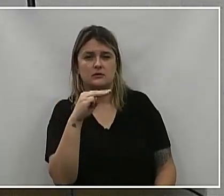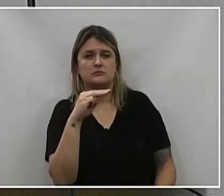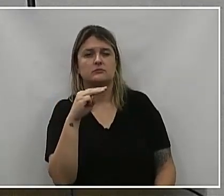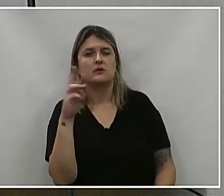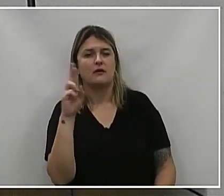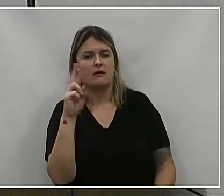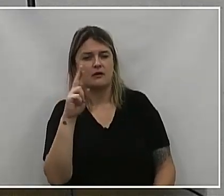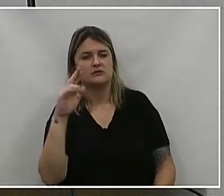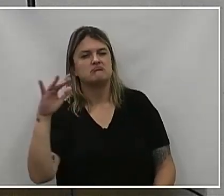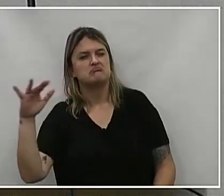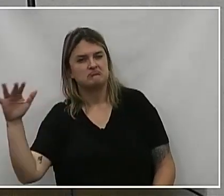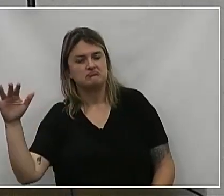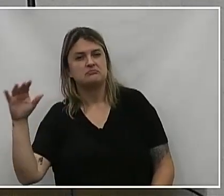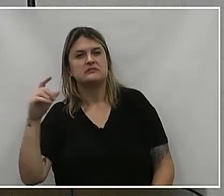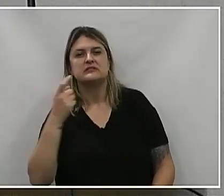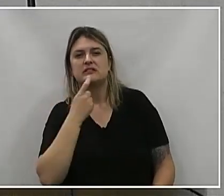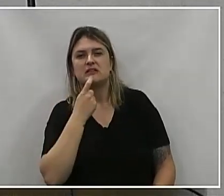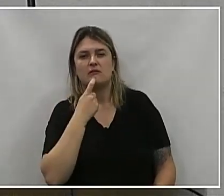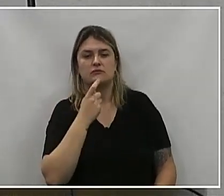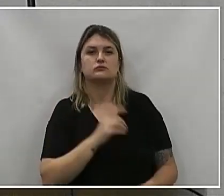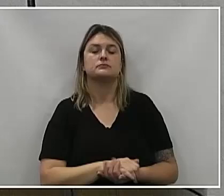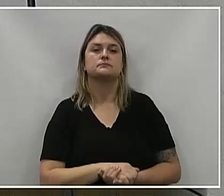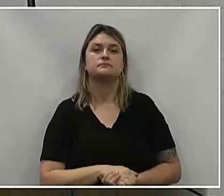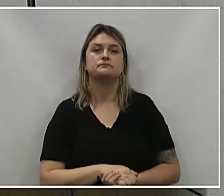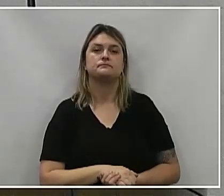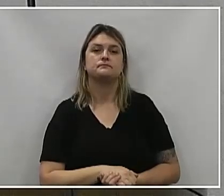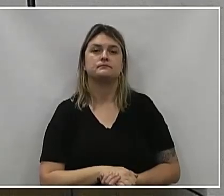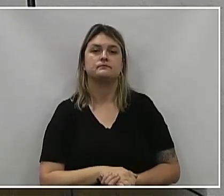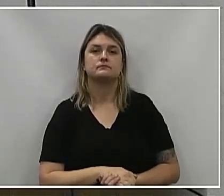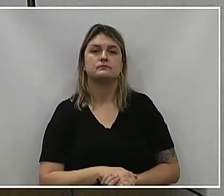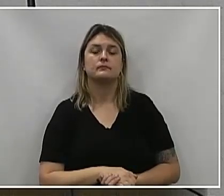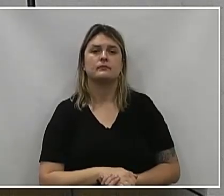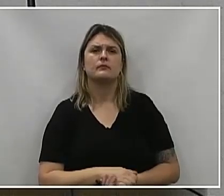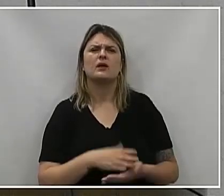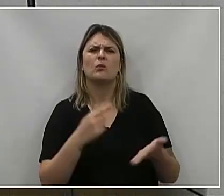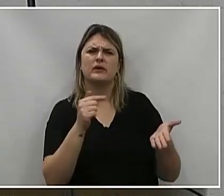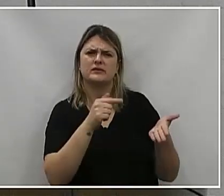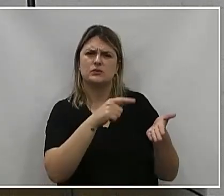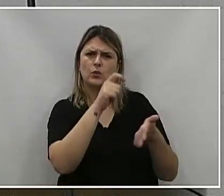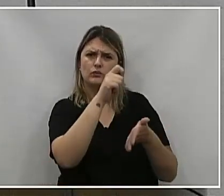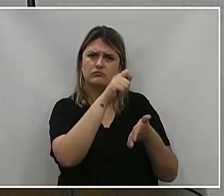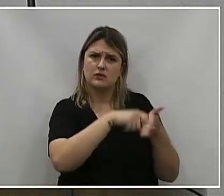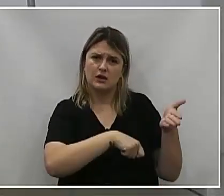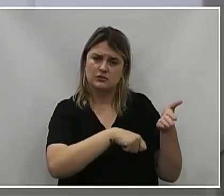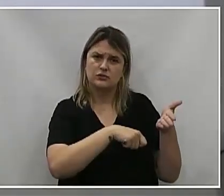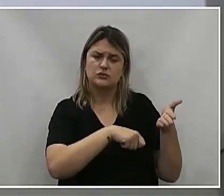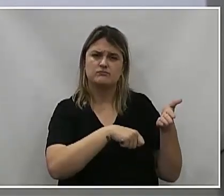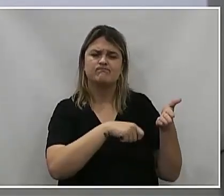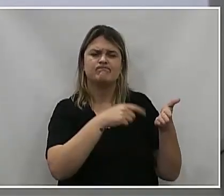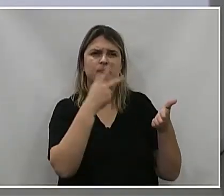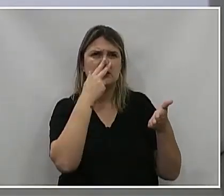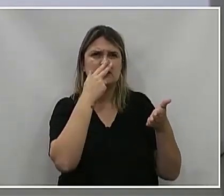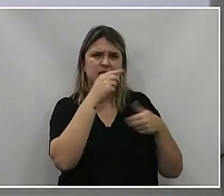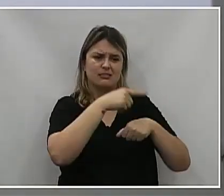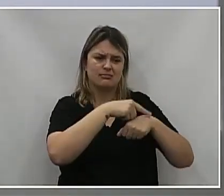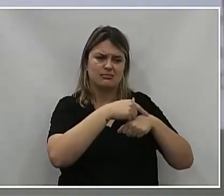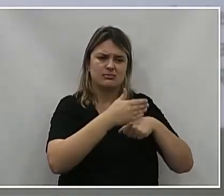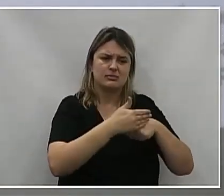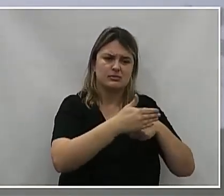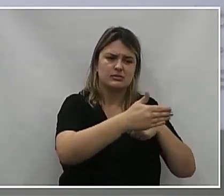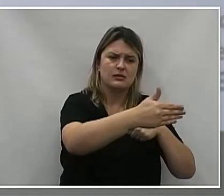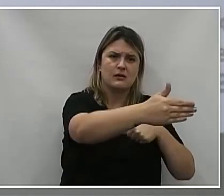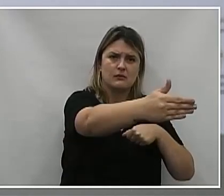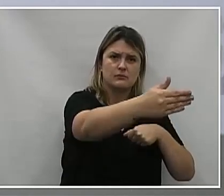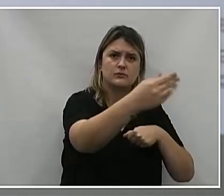109.557.924. Esse é o valor ponto de partida, né? E esse contrato com uma estimativa de prazo